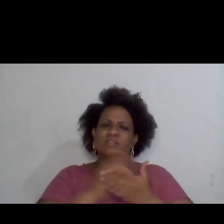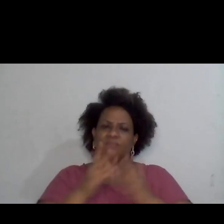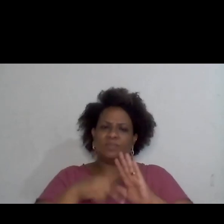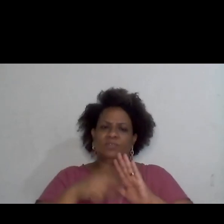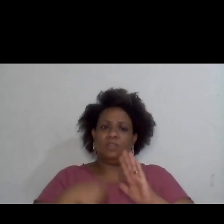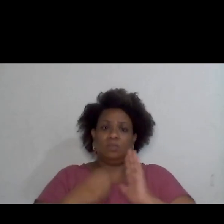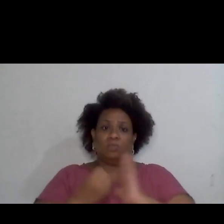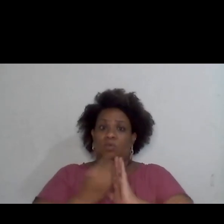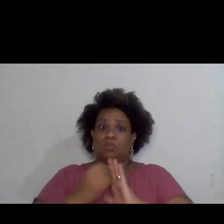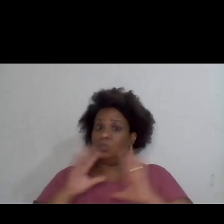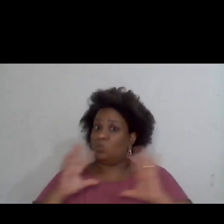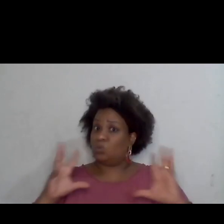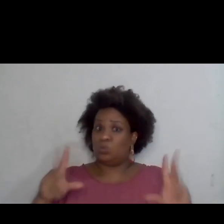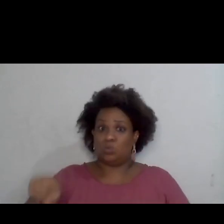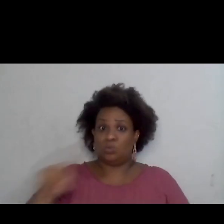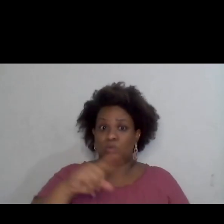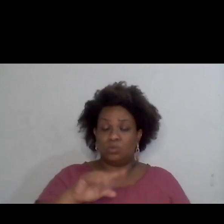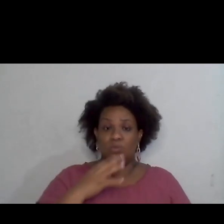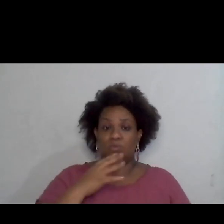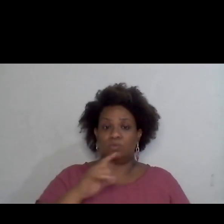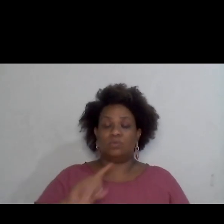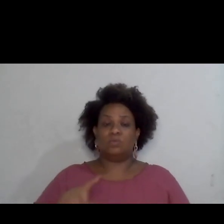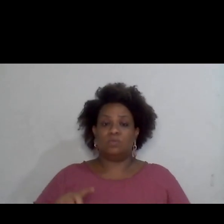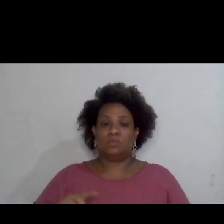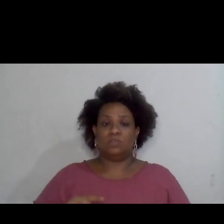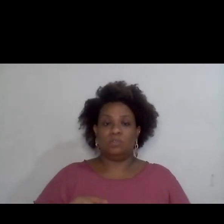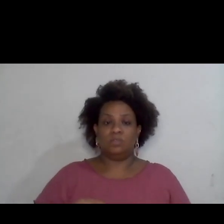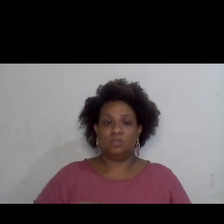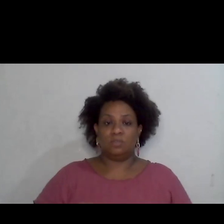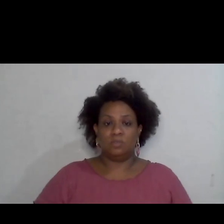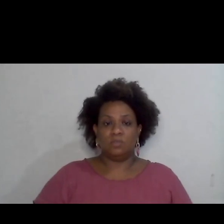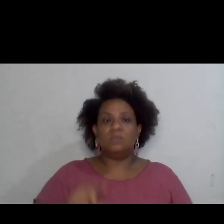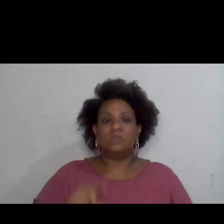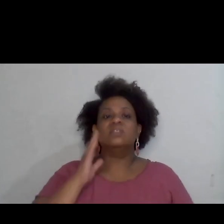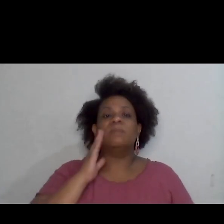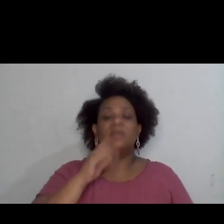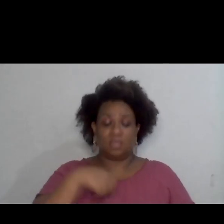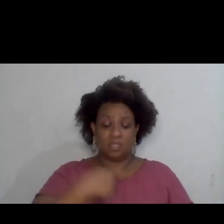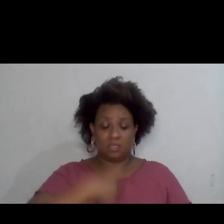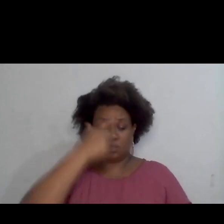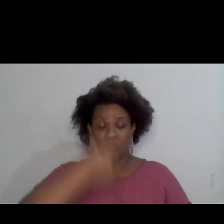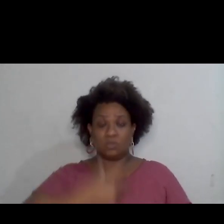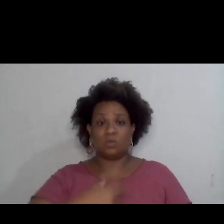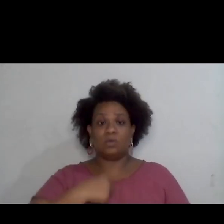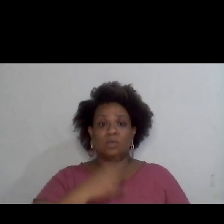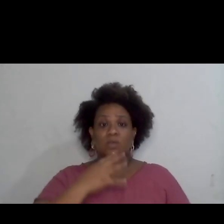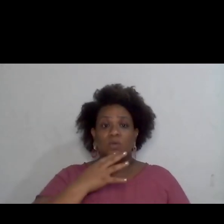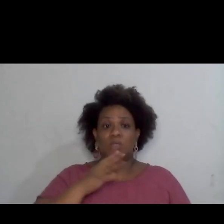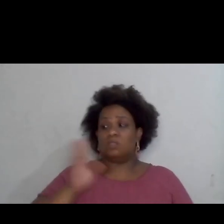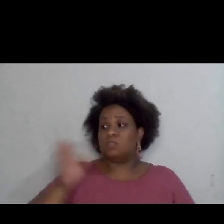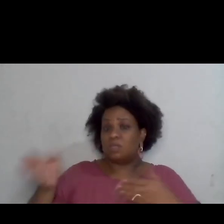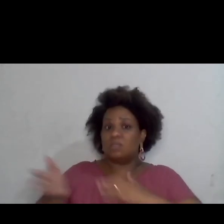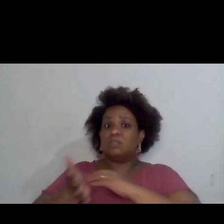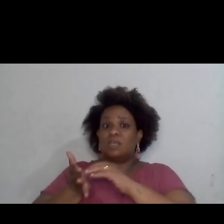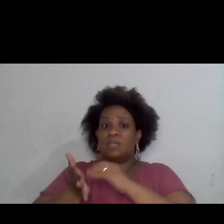conhecia todos. E esse primeiro encontro é para a gente se conhecer, para vocês saberem quem sou eu. Vocês conhecerem Bruno Monteiro, secretário de Cultura,